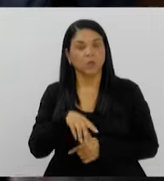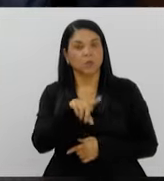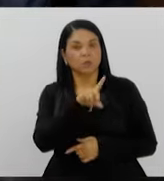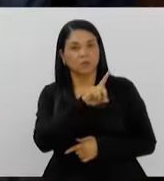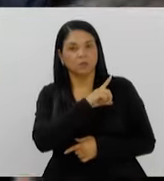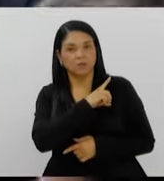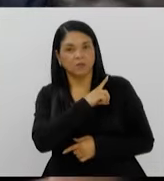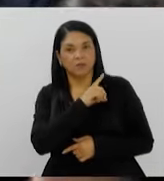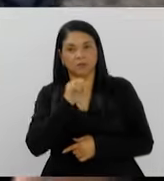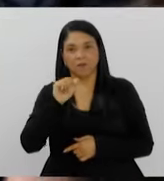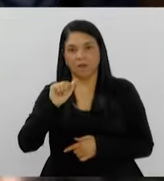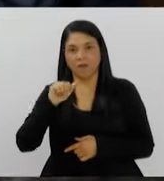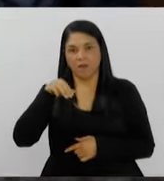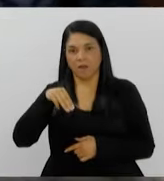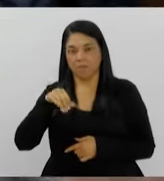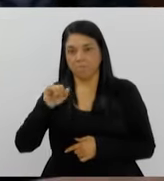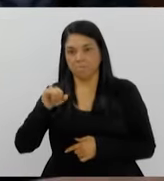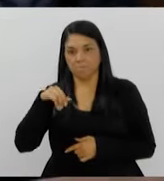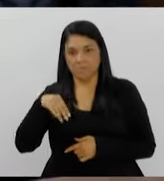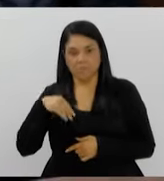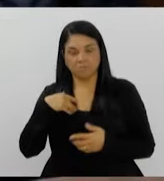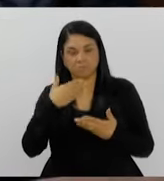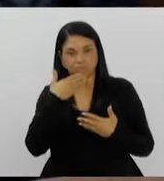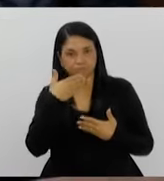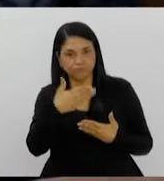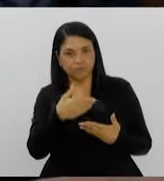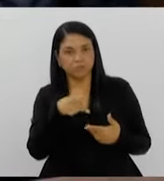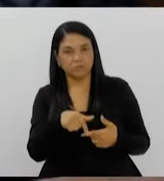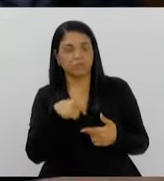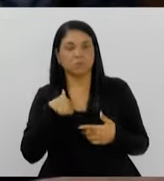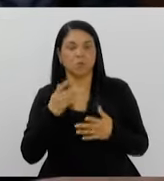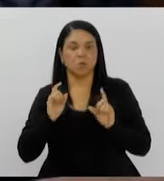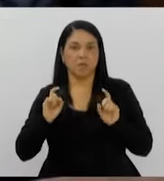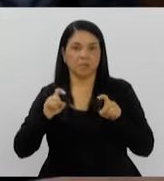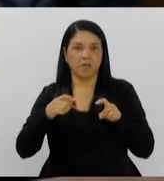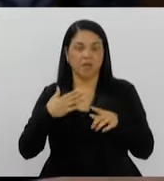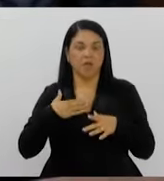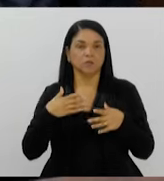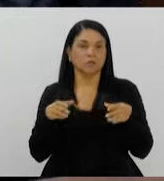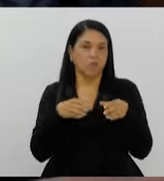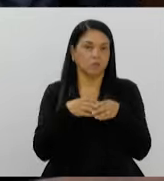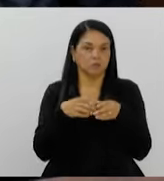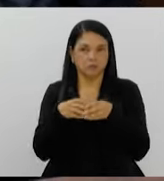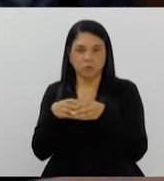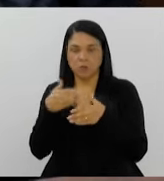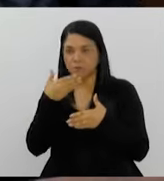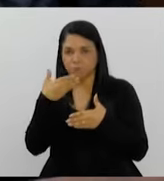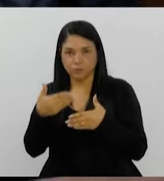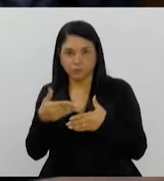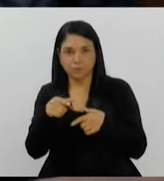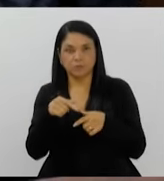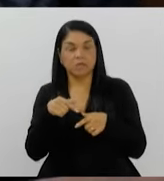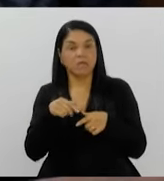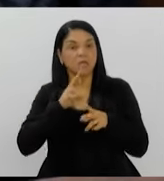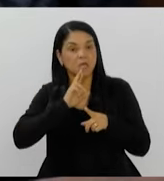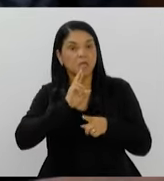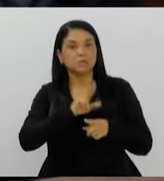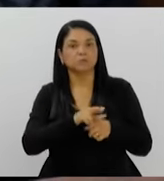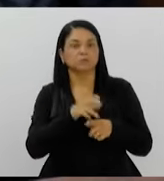mim sempre que foi requisitado pelo menos pelo meu mandato Pelas nossas comissões ele respondia